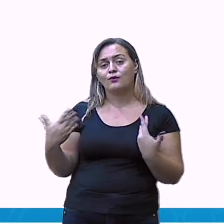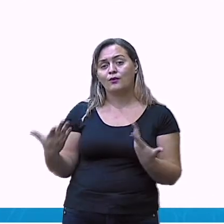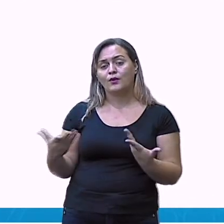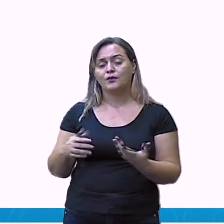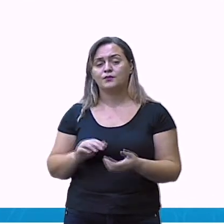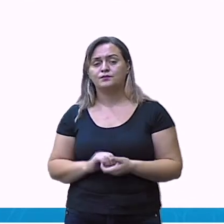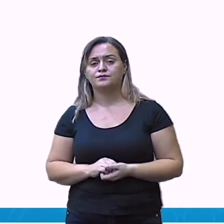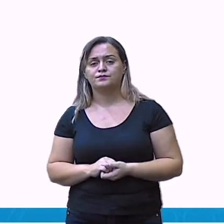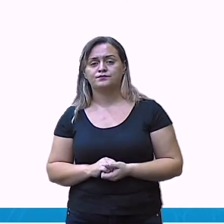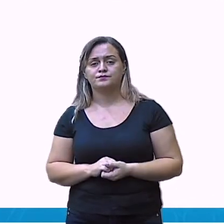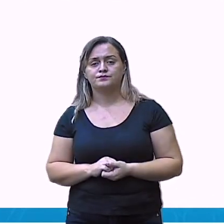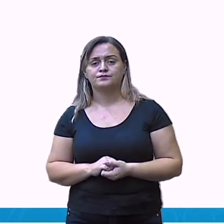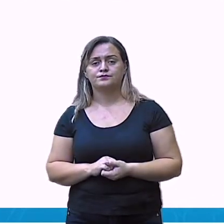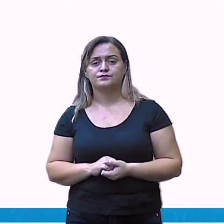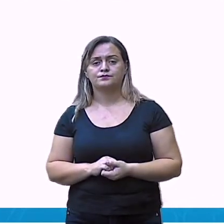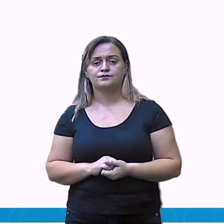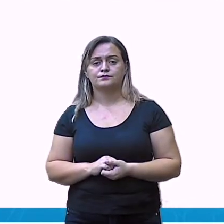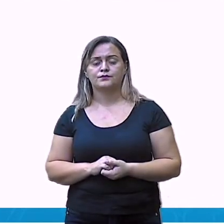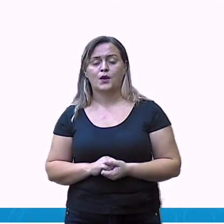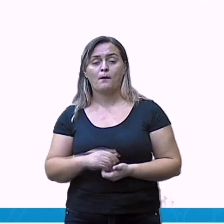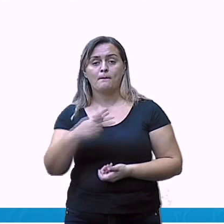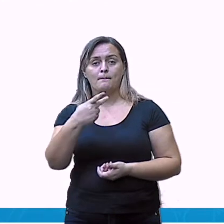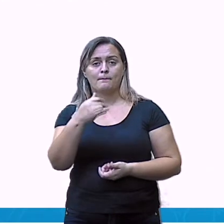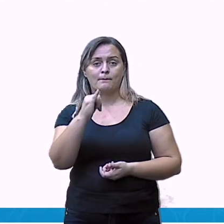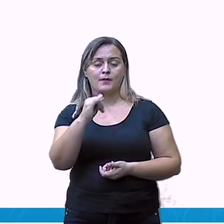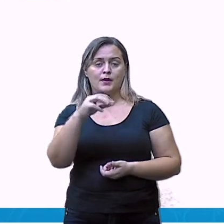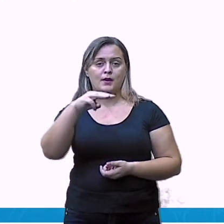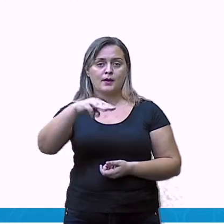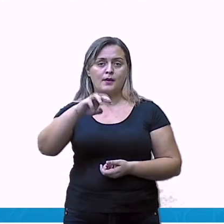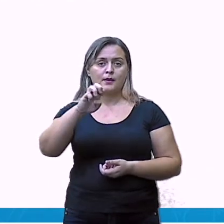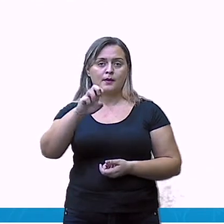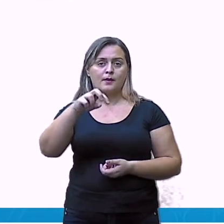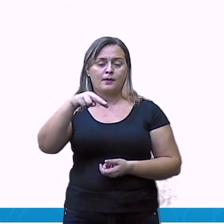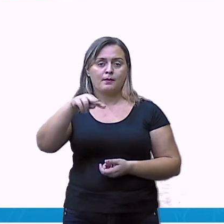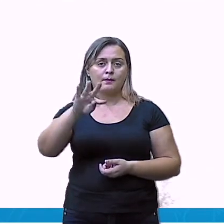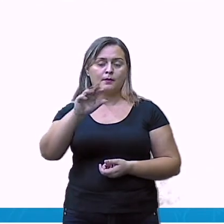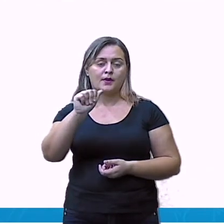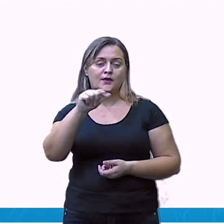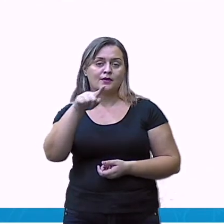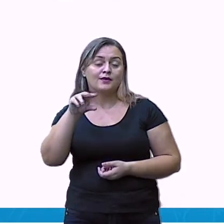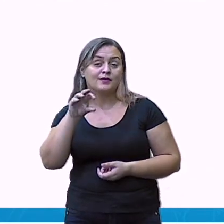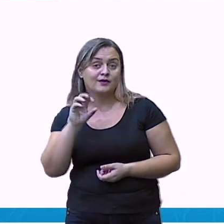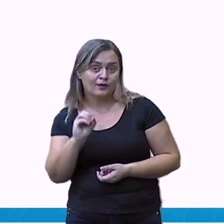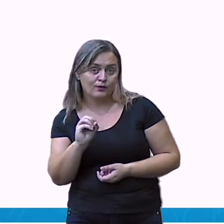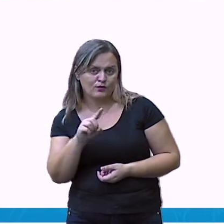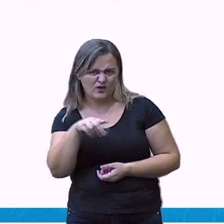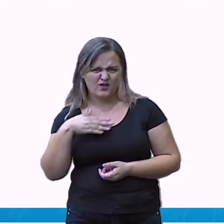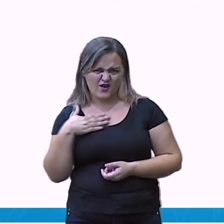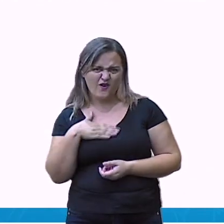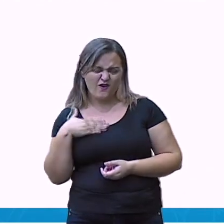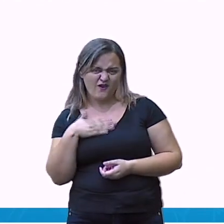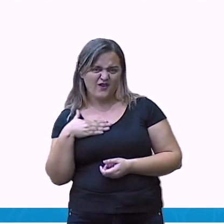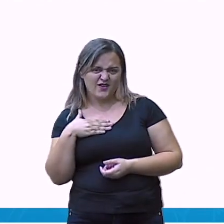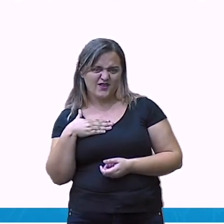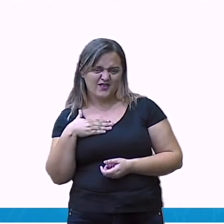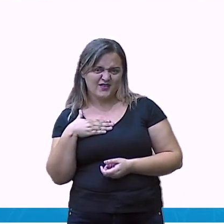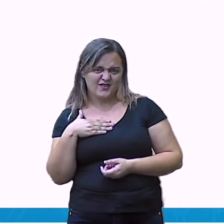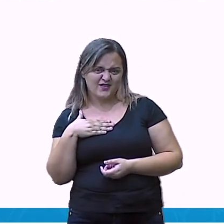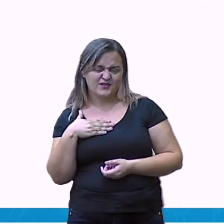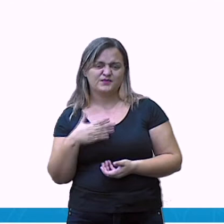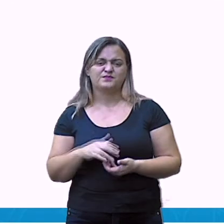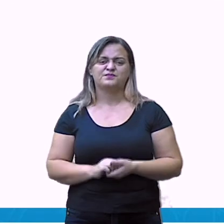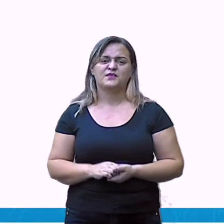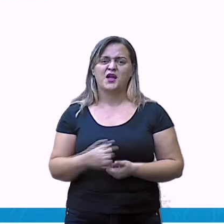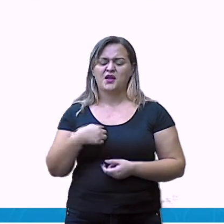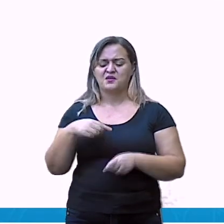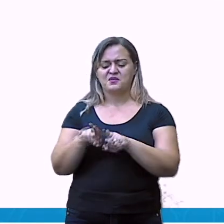aqui menor voto foi o pimentão. Eu também não gosto muito de pimentão não, e vocês? Eu não teria